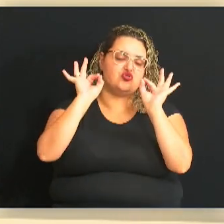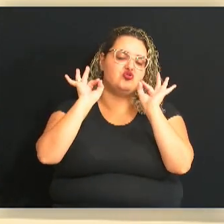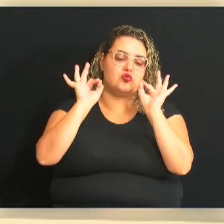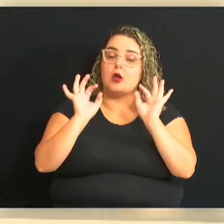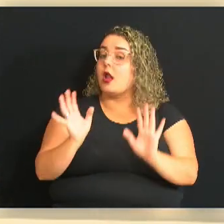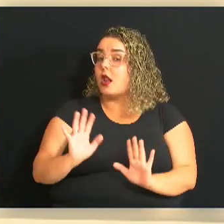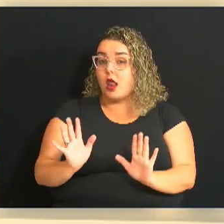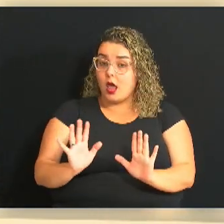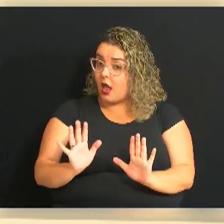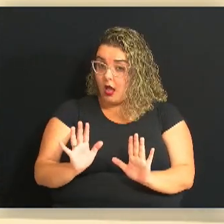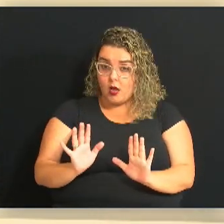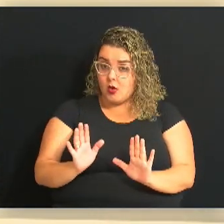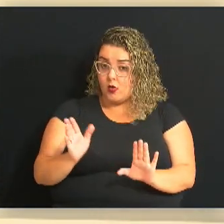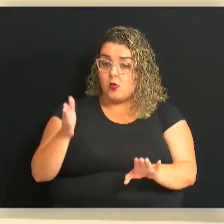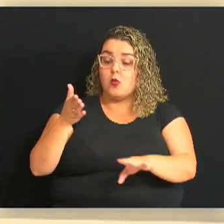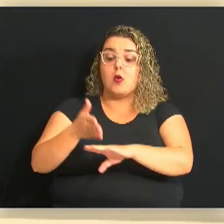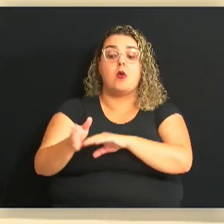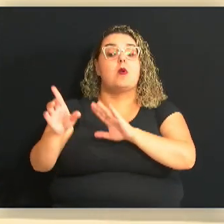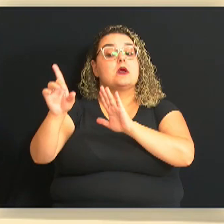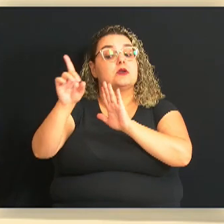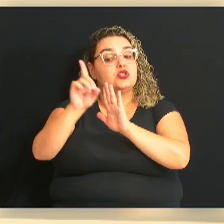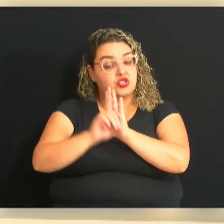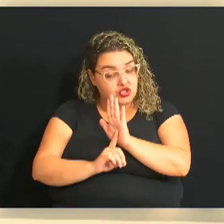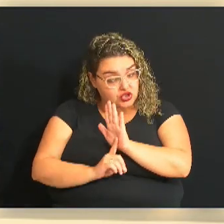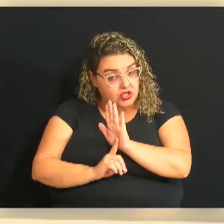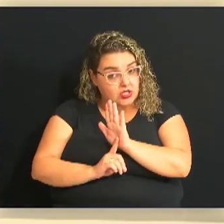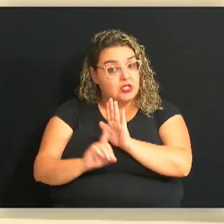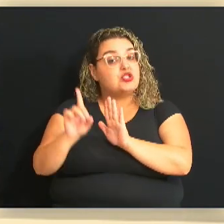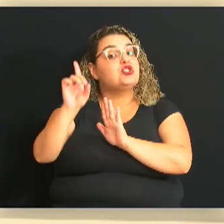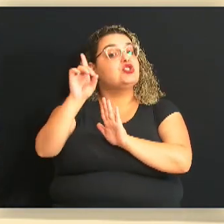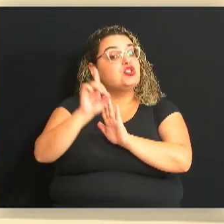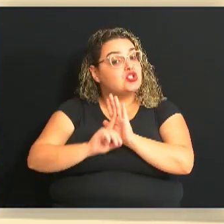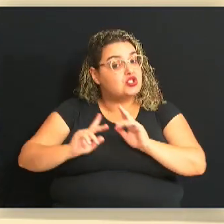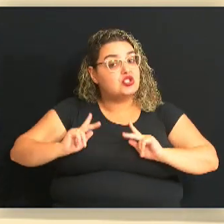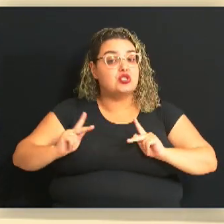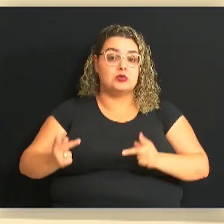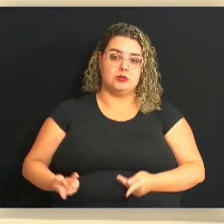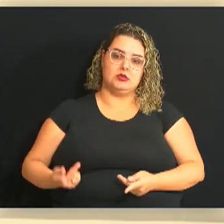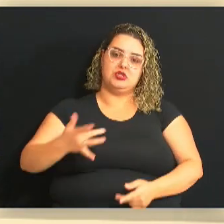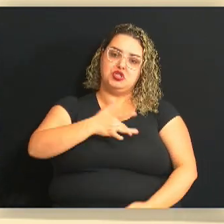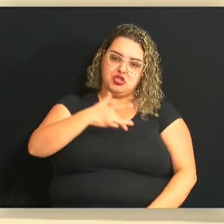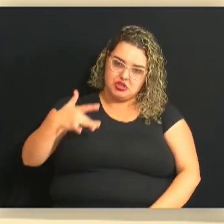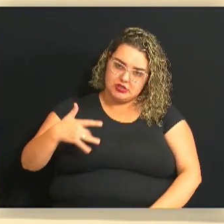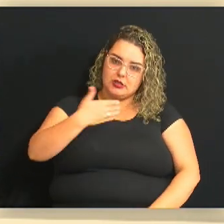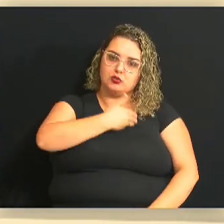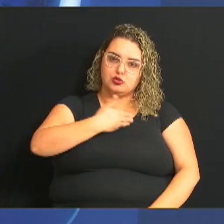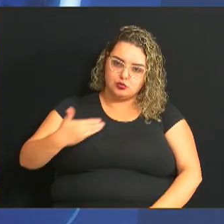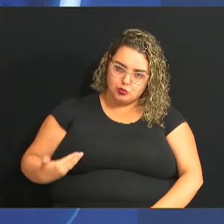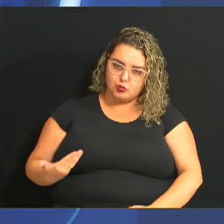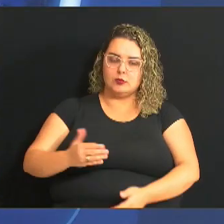de direito, é uma questão de direito humano e de saúde pública.